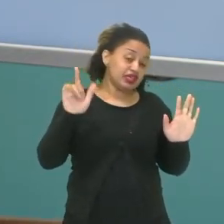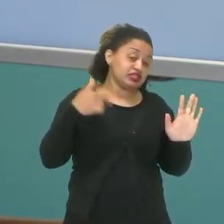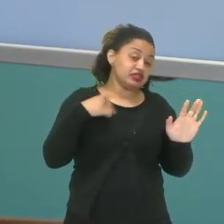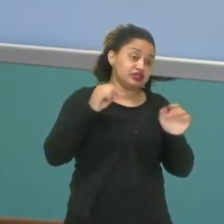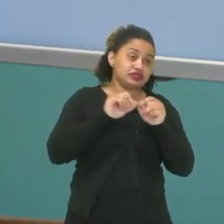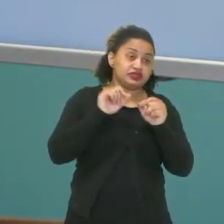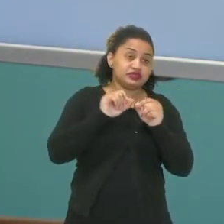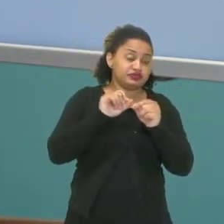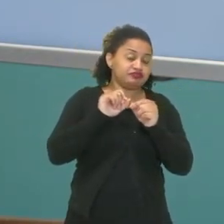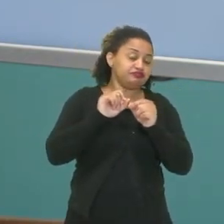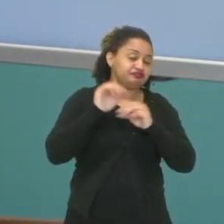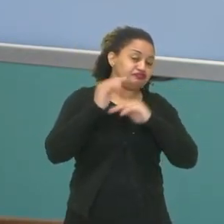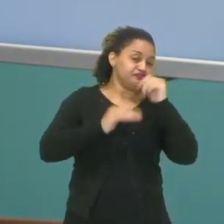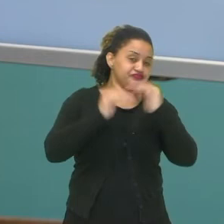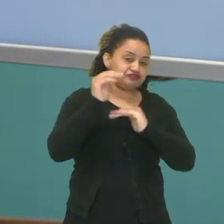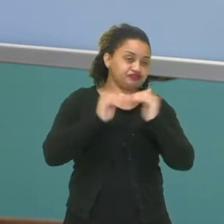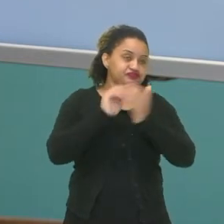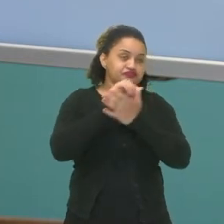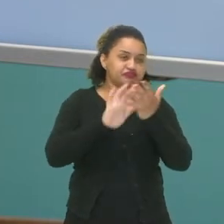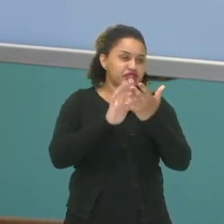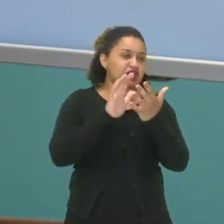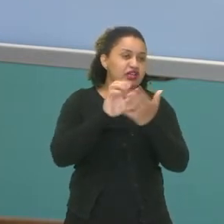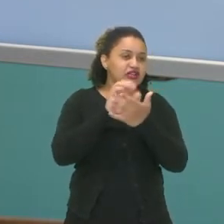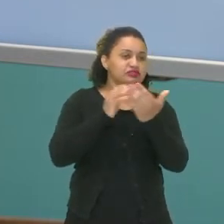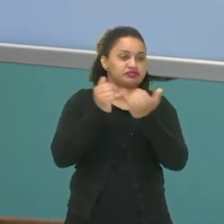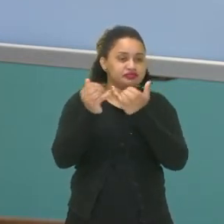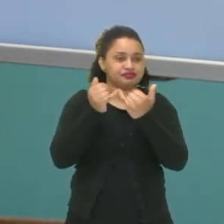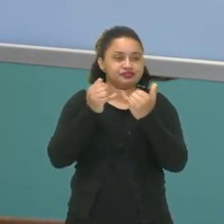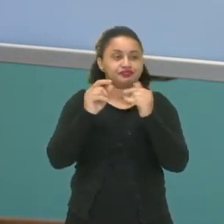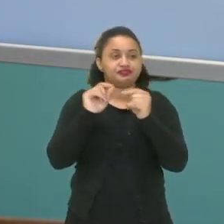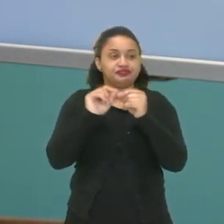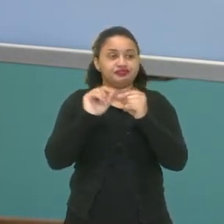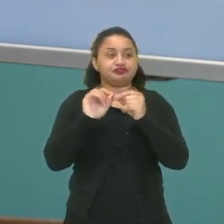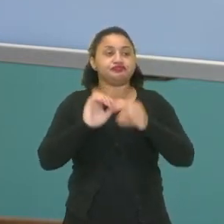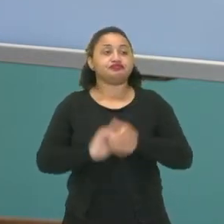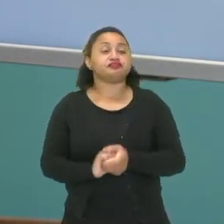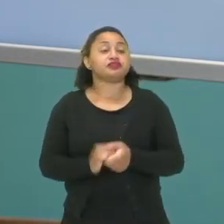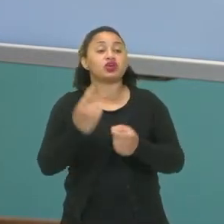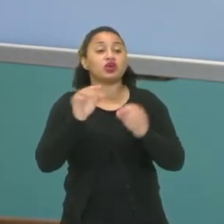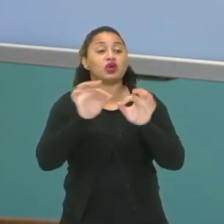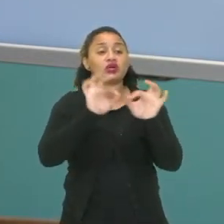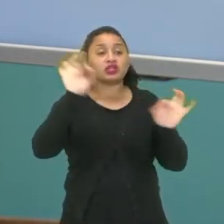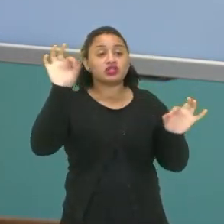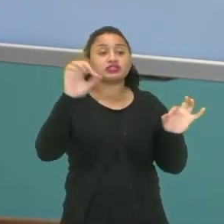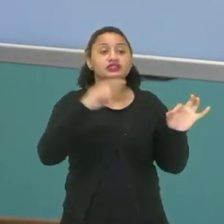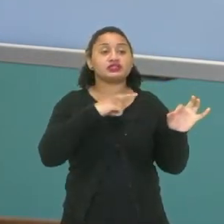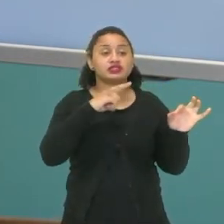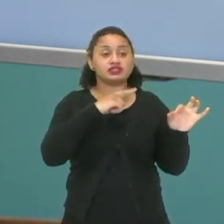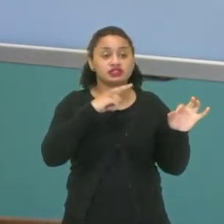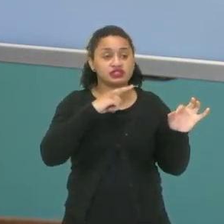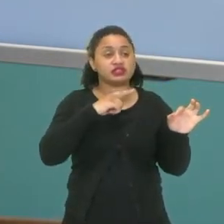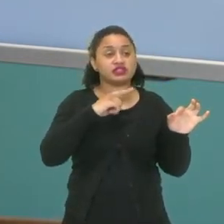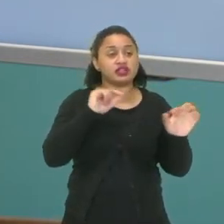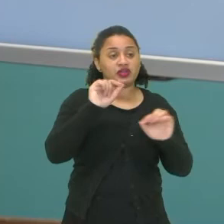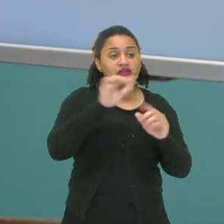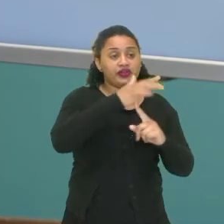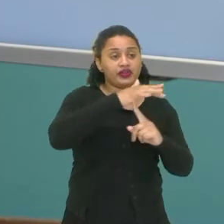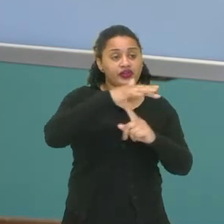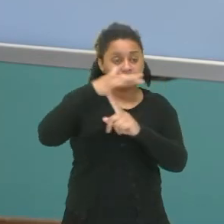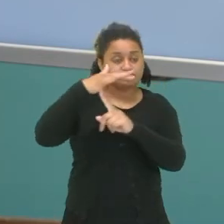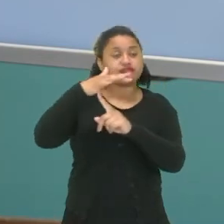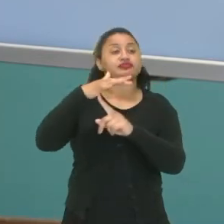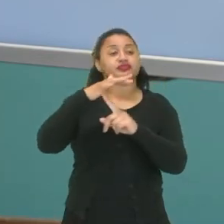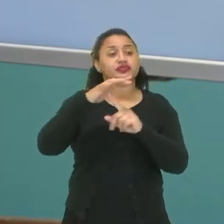vamos praticar um exercício parecido com o que a gente fez lá. Então, qual a distância percorrida pelo helicóptero na